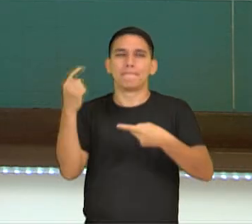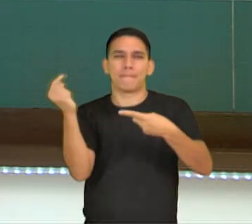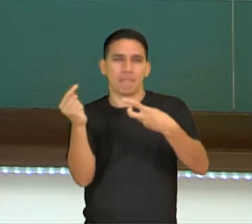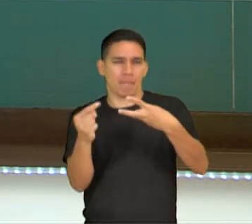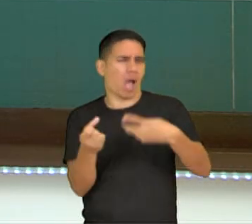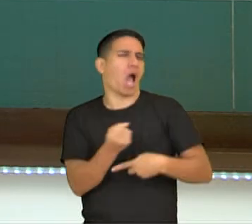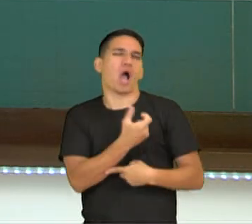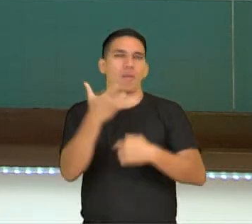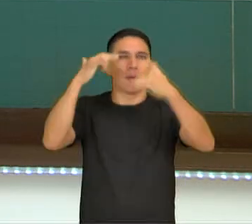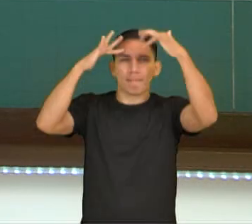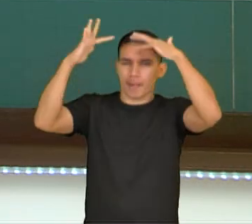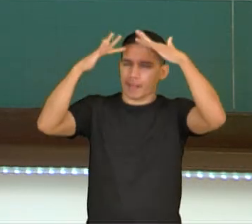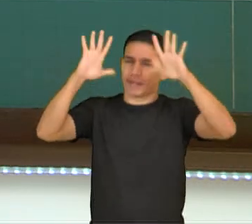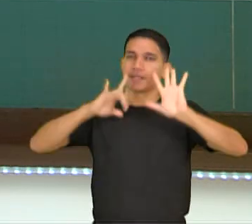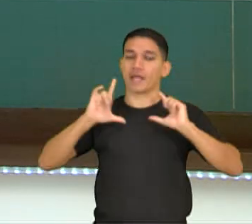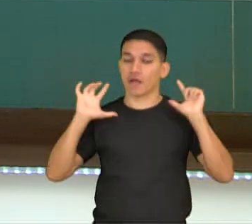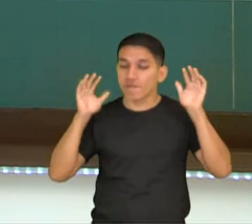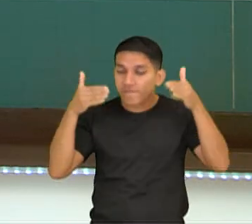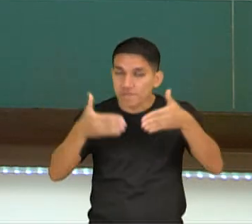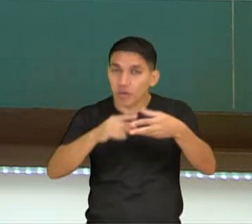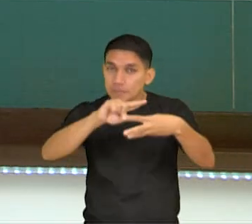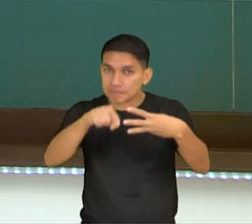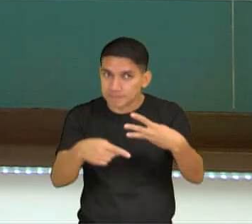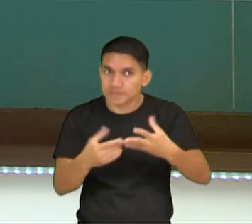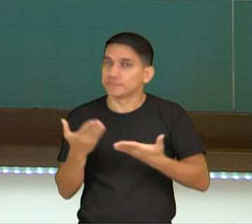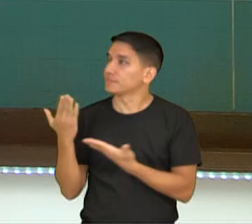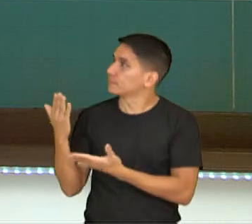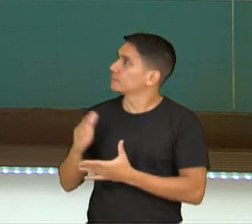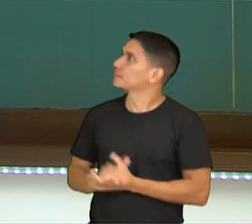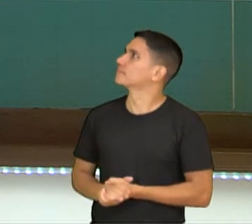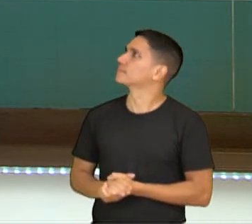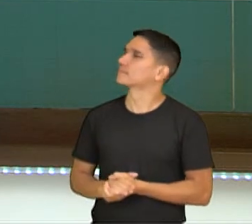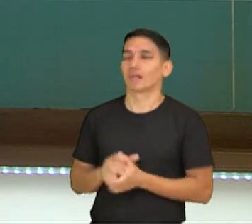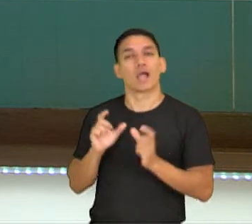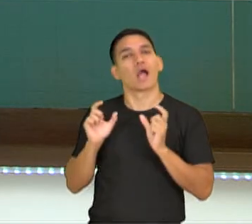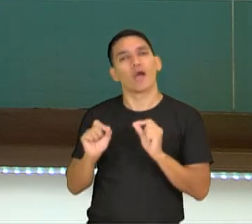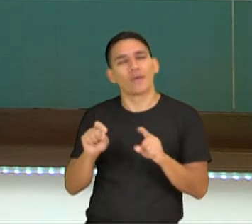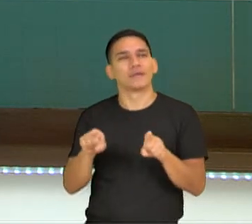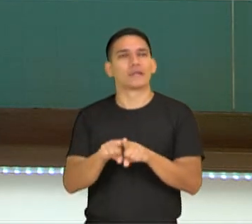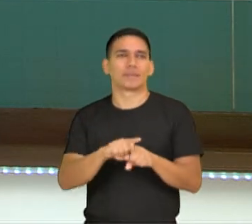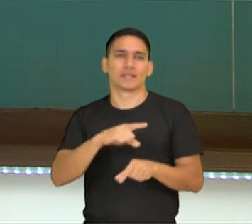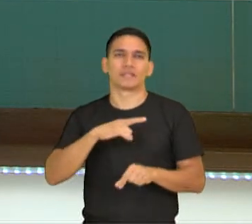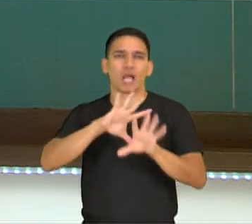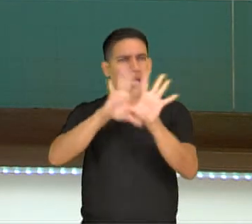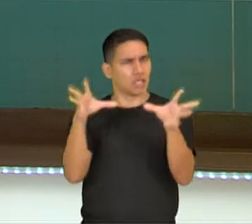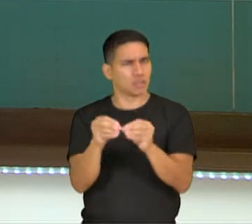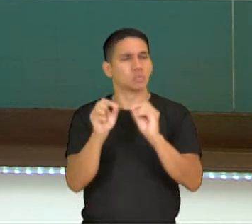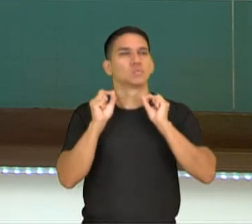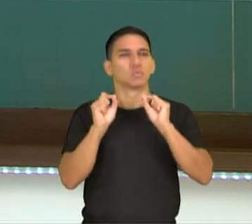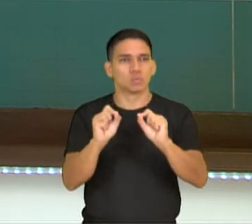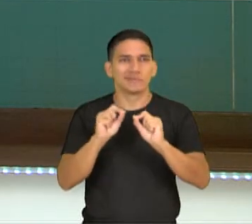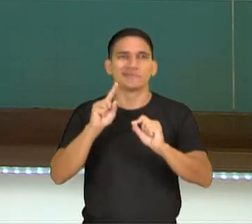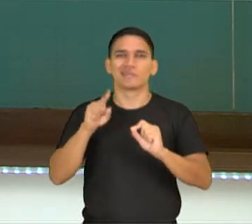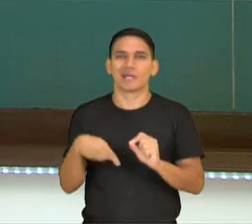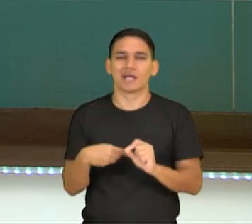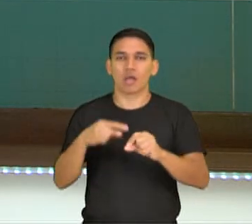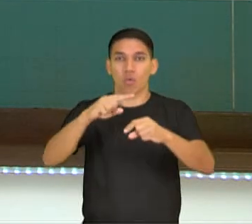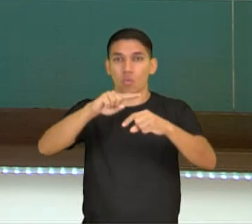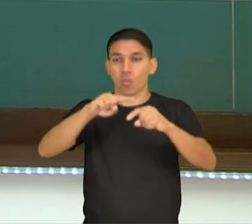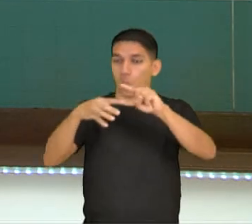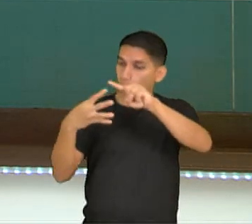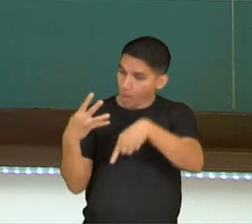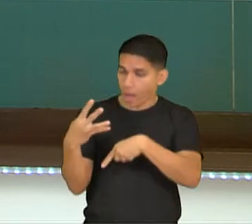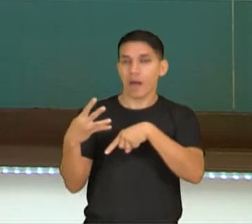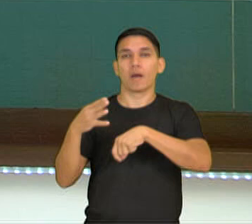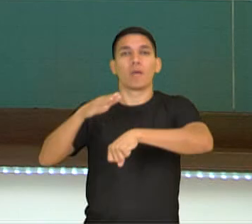reflexões nesse momento focadas nesse sentido. Nós temos ali, então, em síntese, que nós temos esses 4